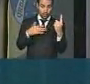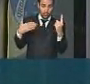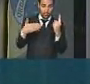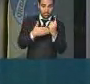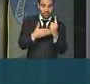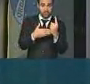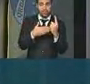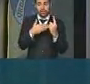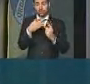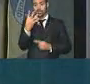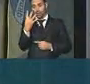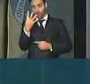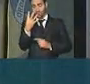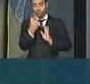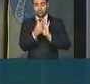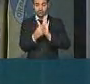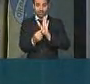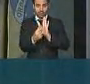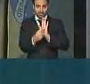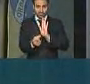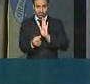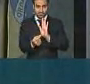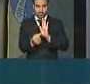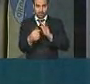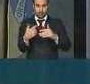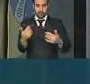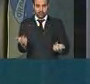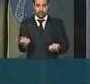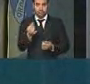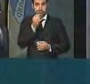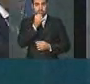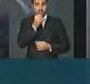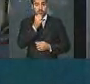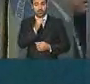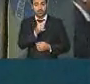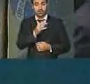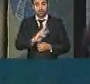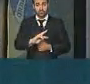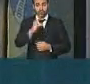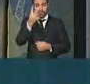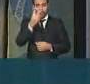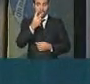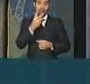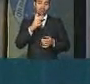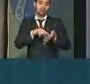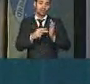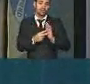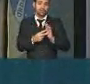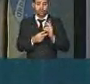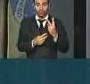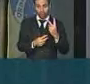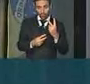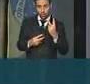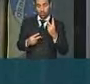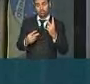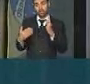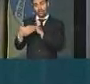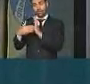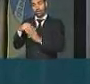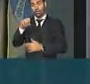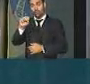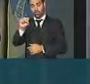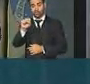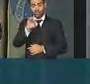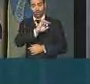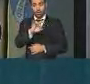a quatro destaques portanto no caso dobrado vai de dois a oito destaques por